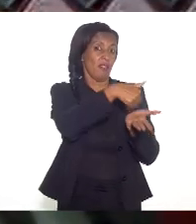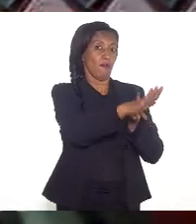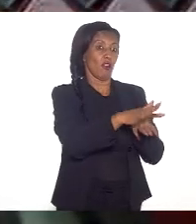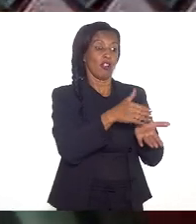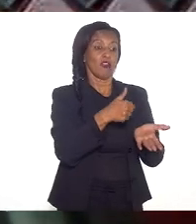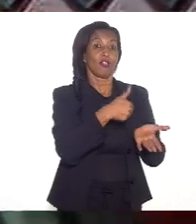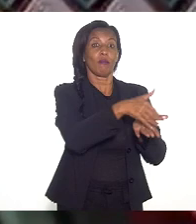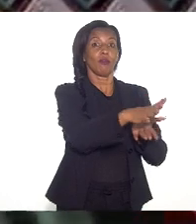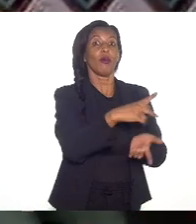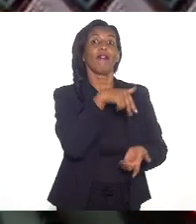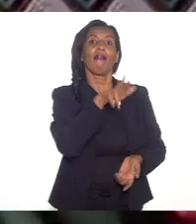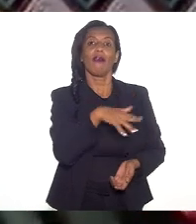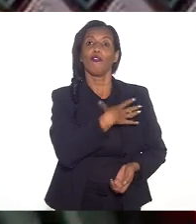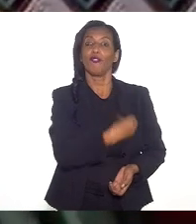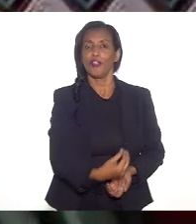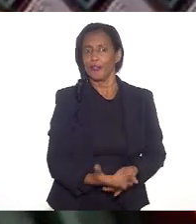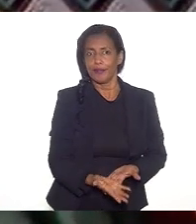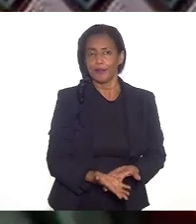filho dela, né,